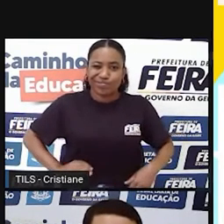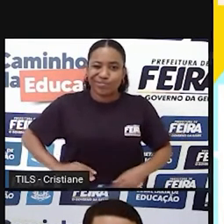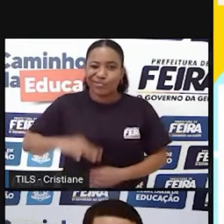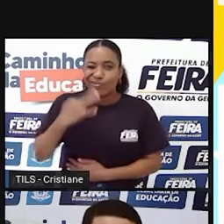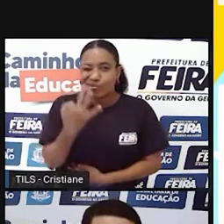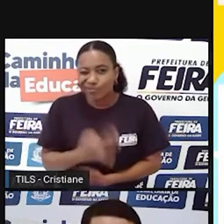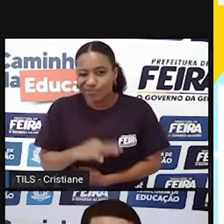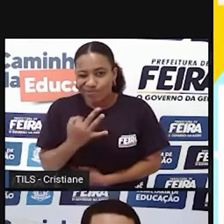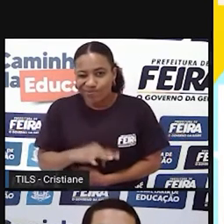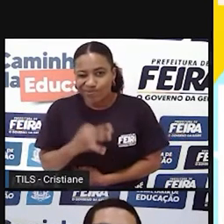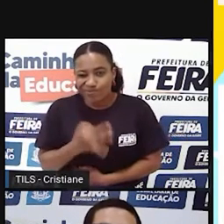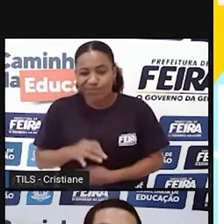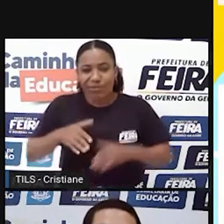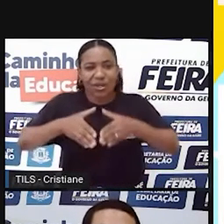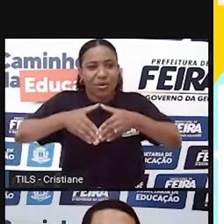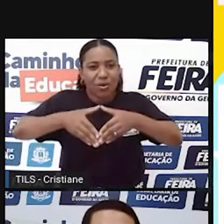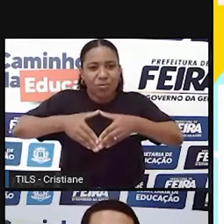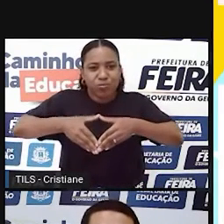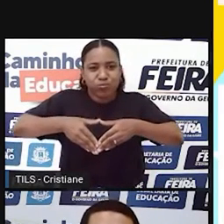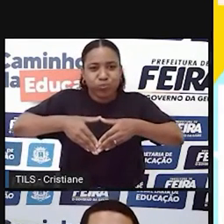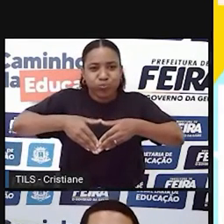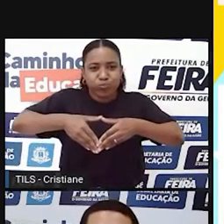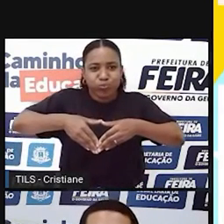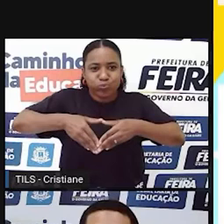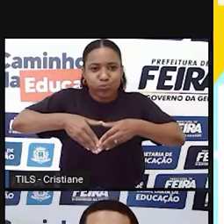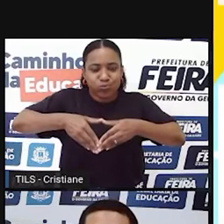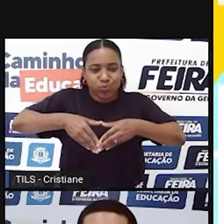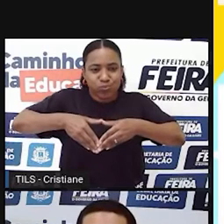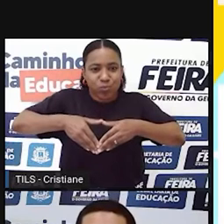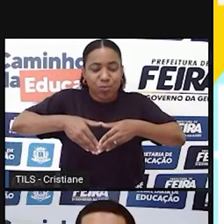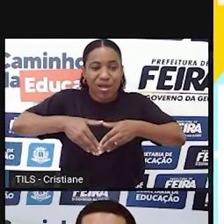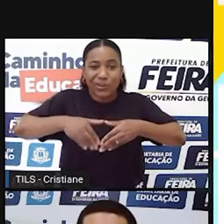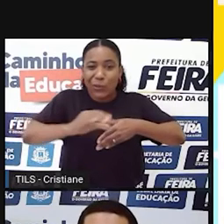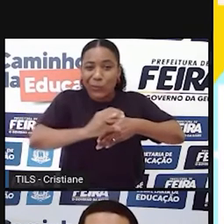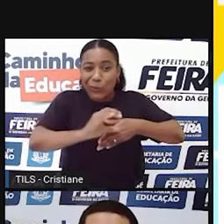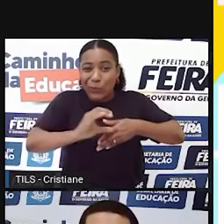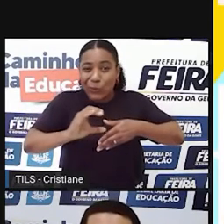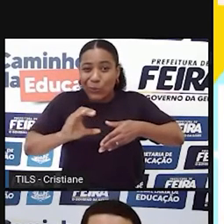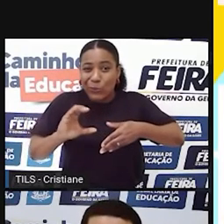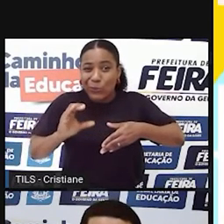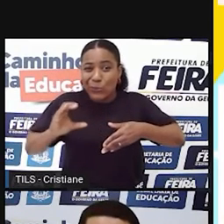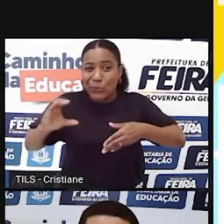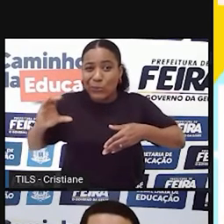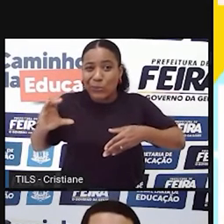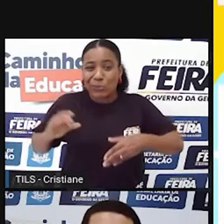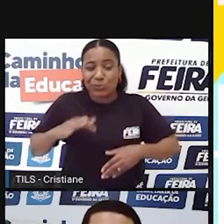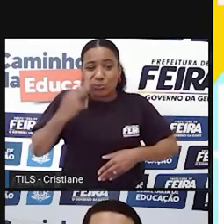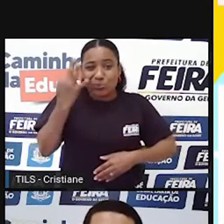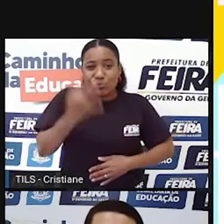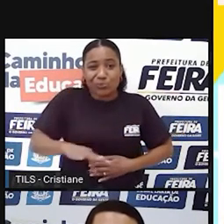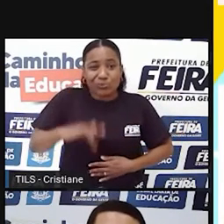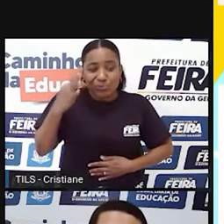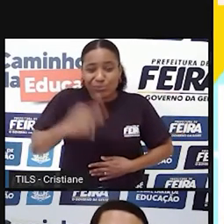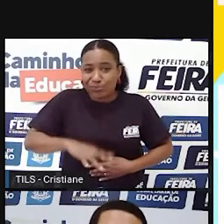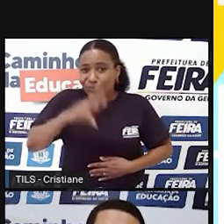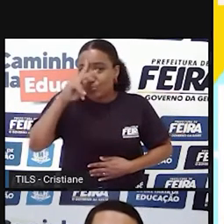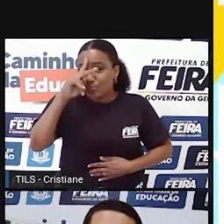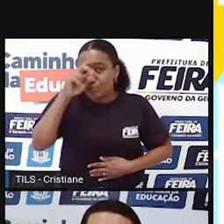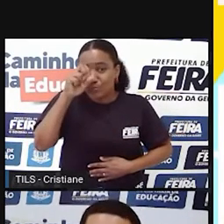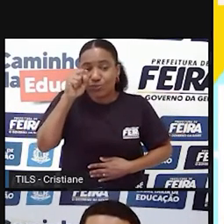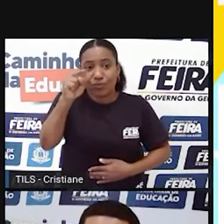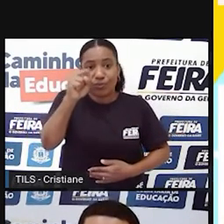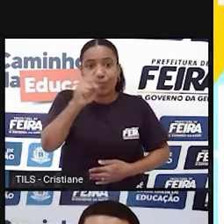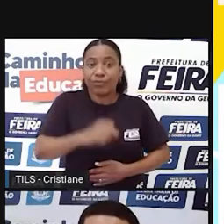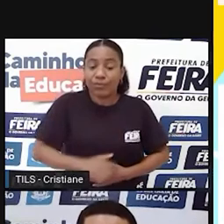músculo todo aqui, ele aperta e a mulher, ela sente geralmente muita dor nesse momento, quando esse músculo se tensiona.